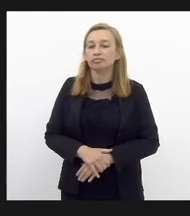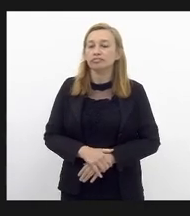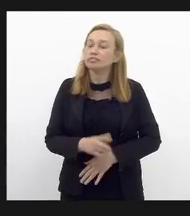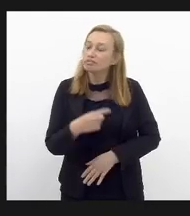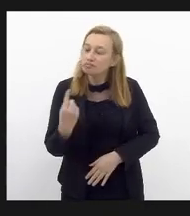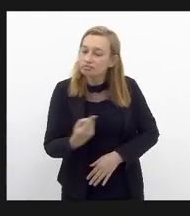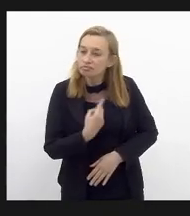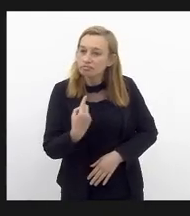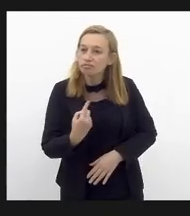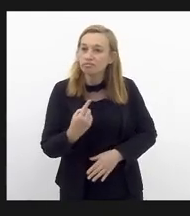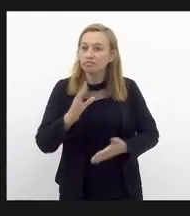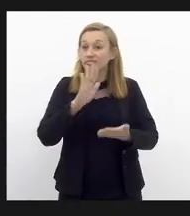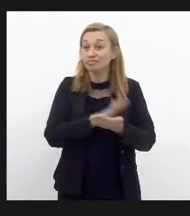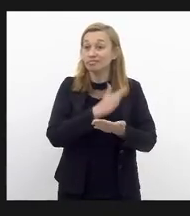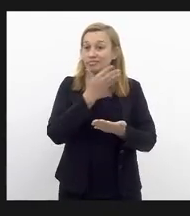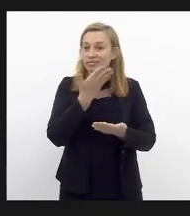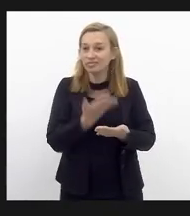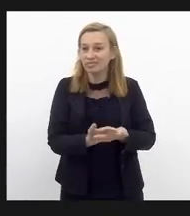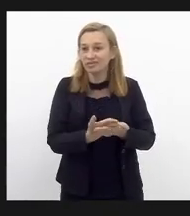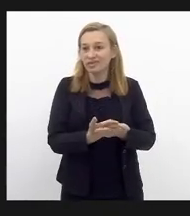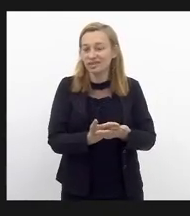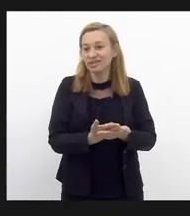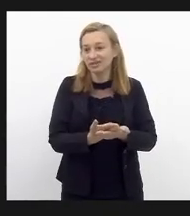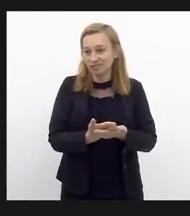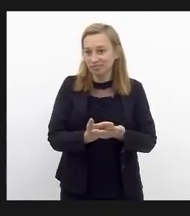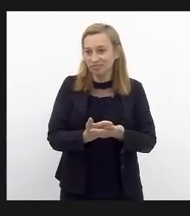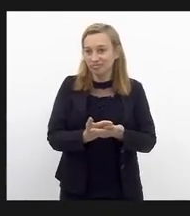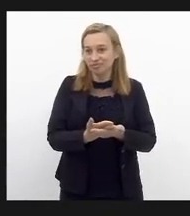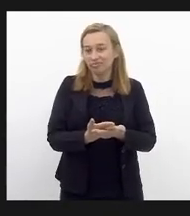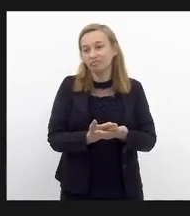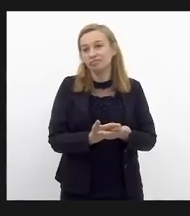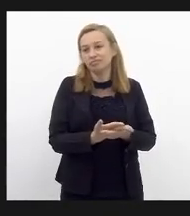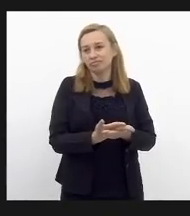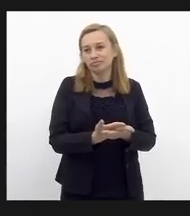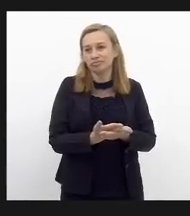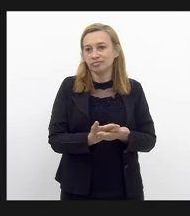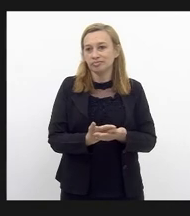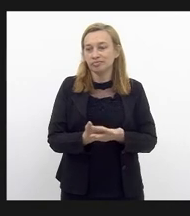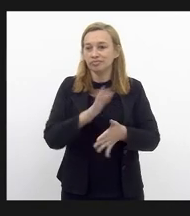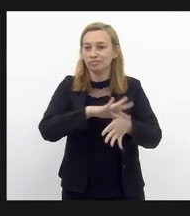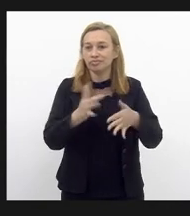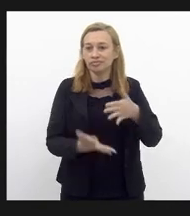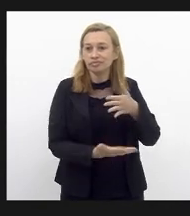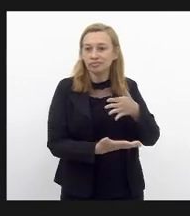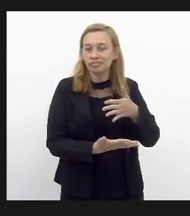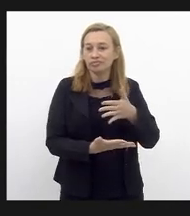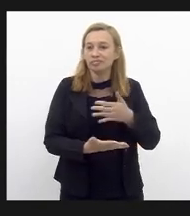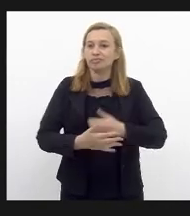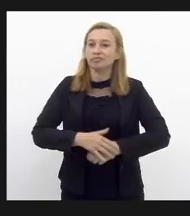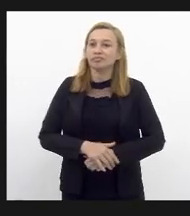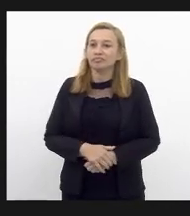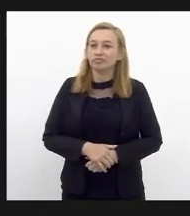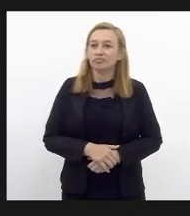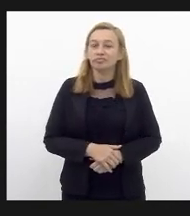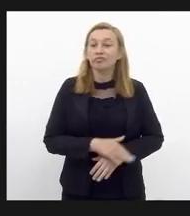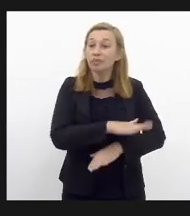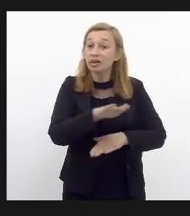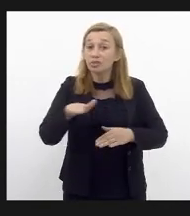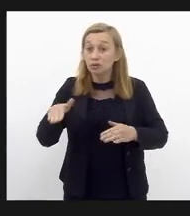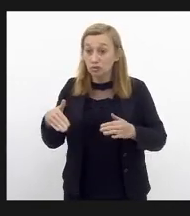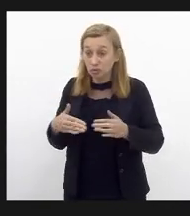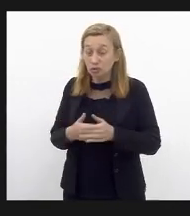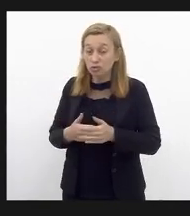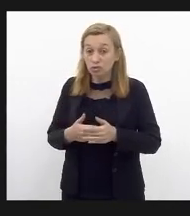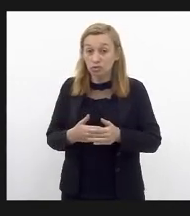nossa querida tradutora aí, que está traduzindo a linguagem de sinais para aqueles